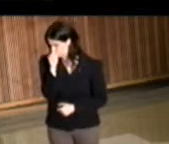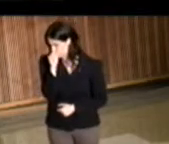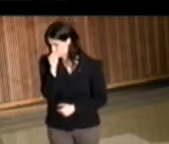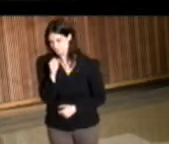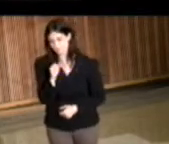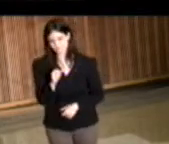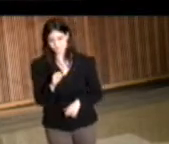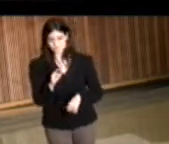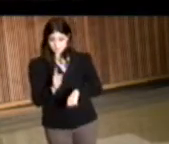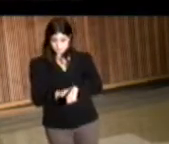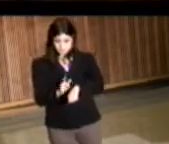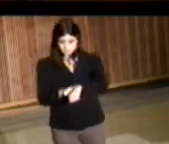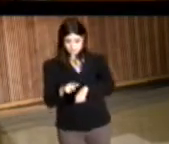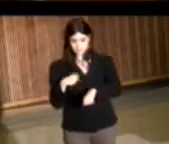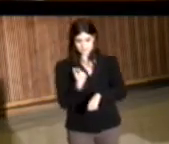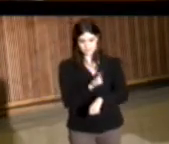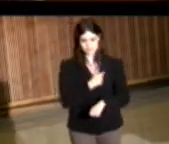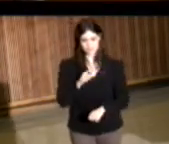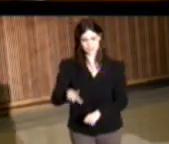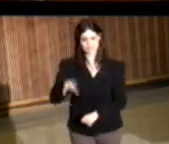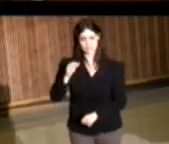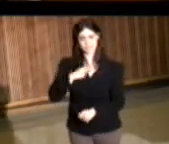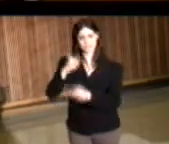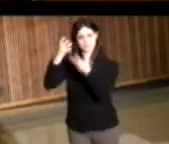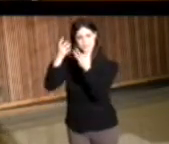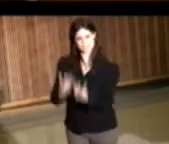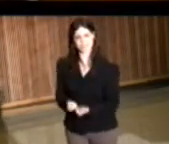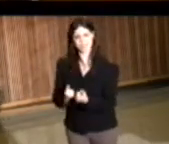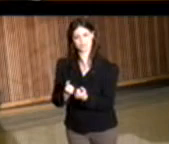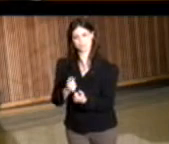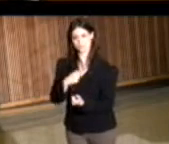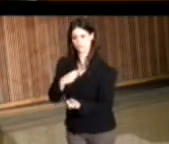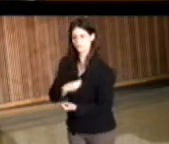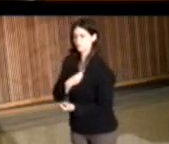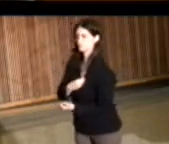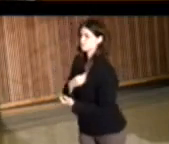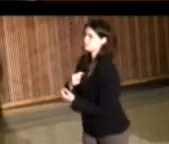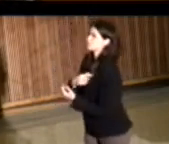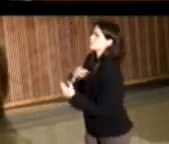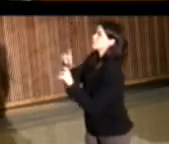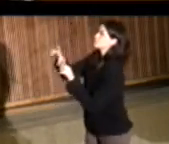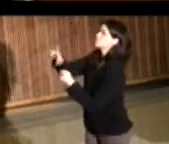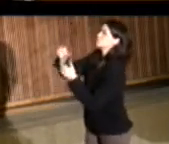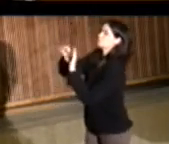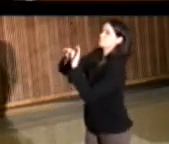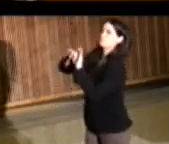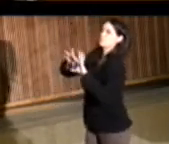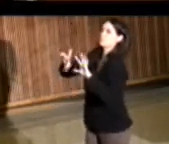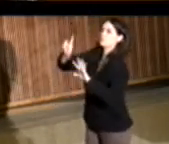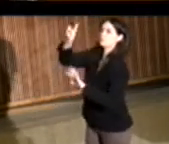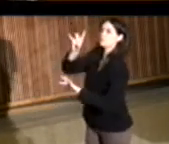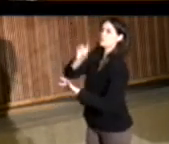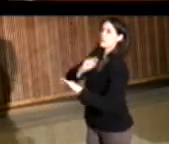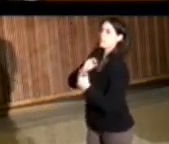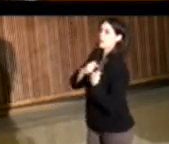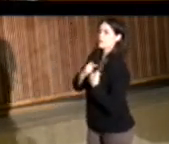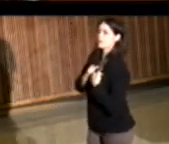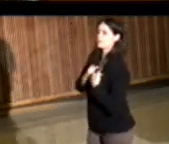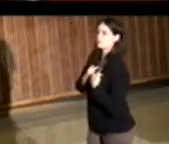Deus, a gente tem que dar um passo de fé. E sabe qual é o passo de fé? É a gente entregar